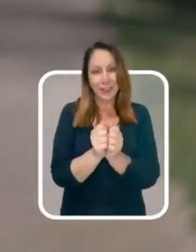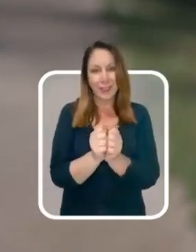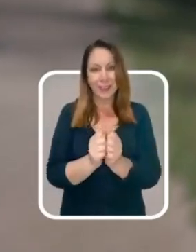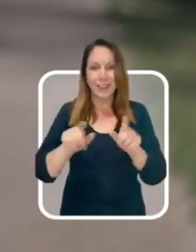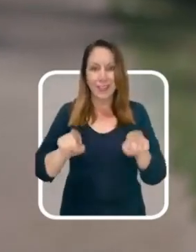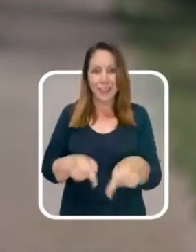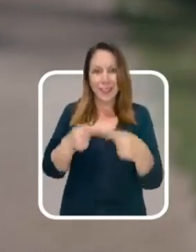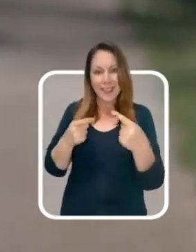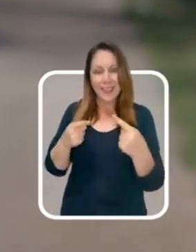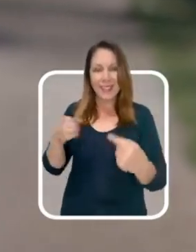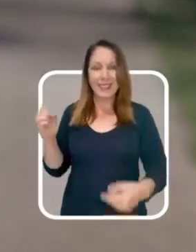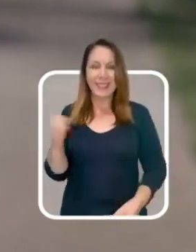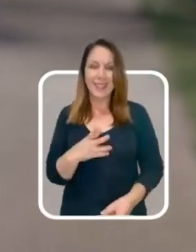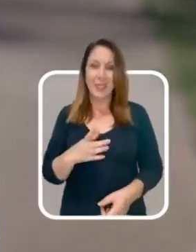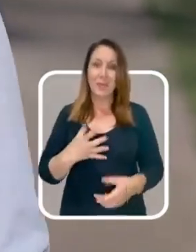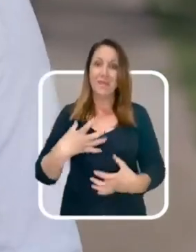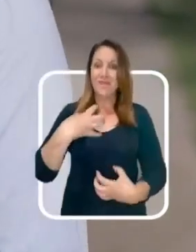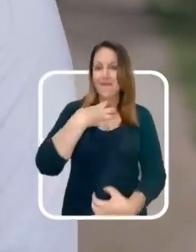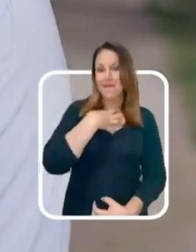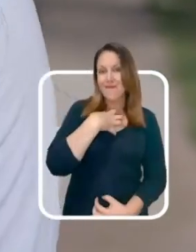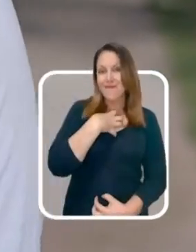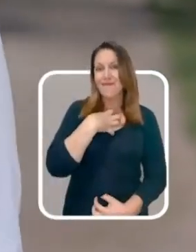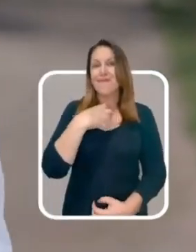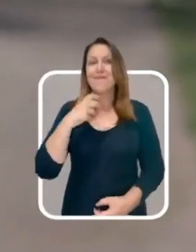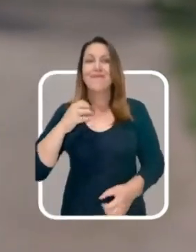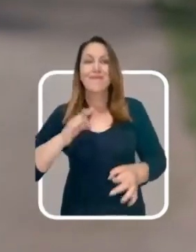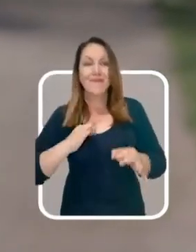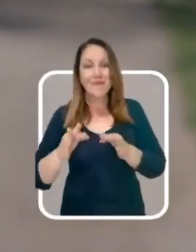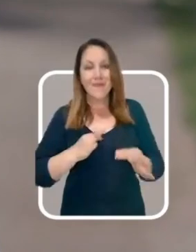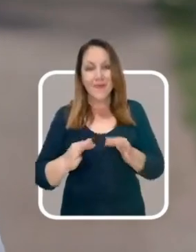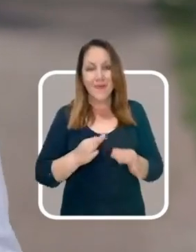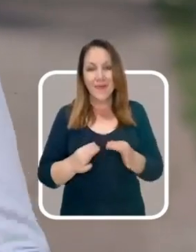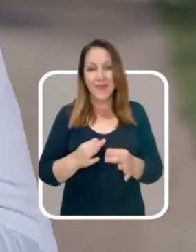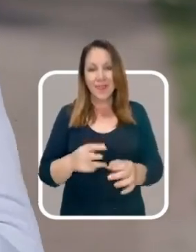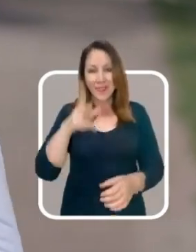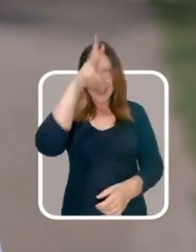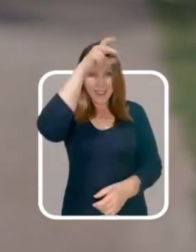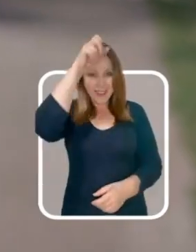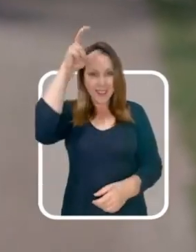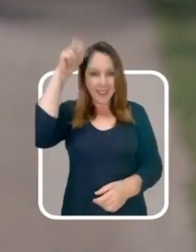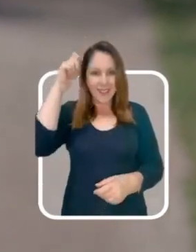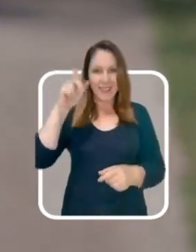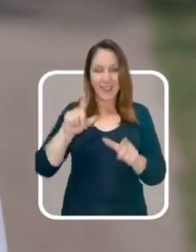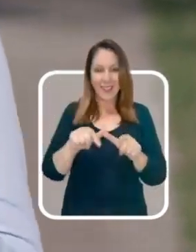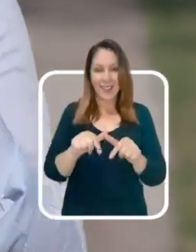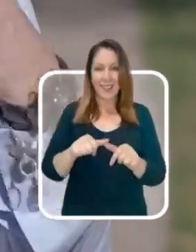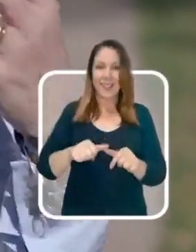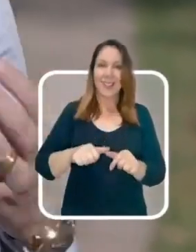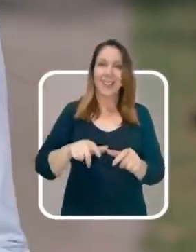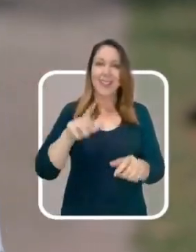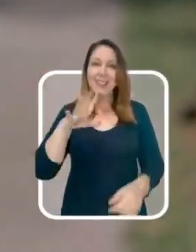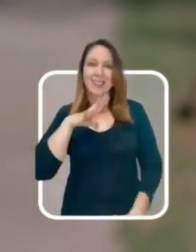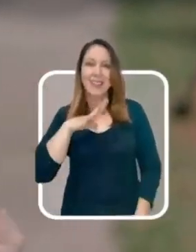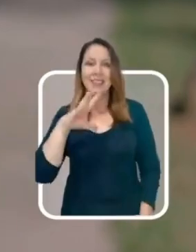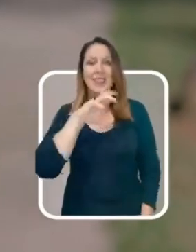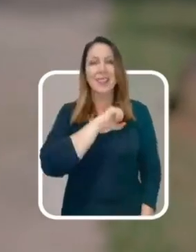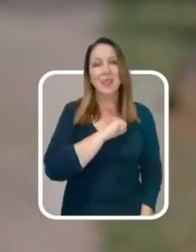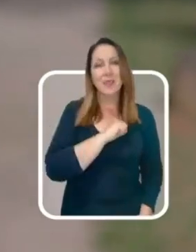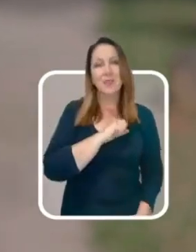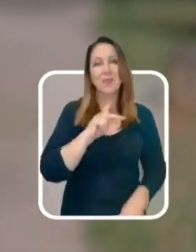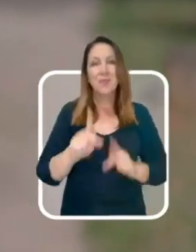novo desafio, eu me sinto preparada para ser a prefeita de Bauru, a cidade que eu tanto amo, de gente